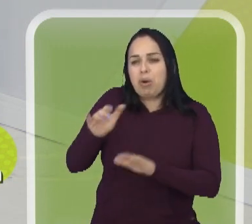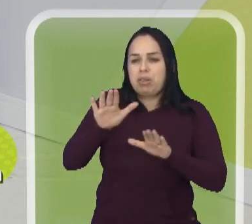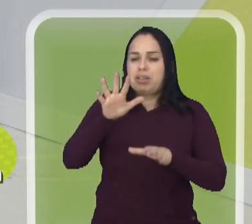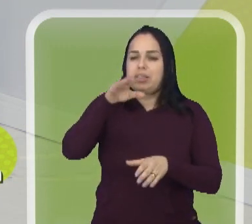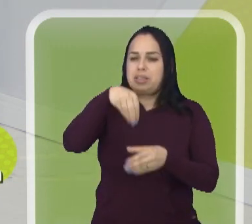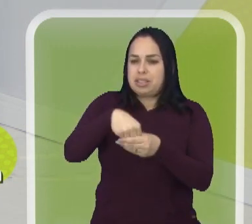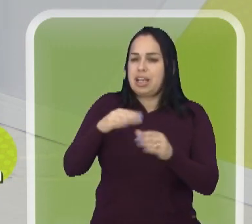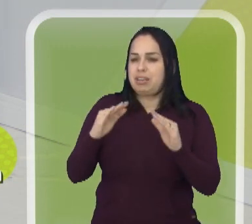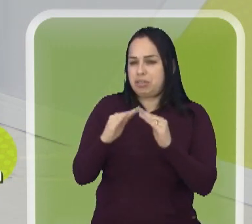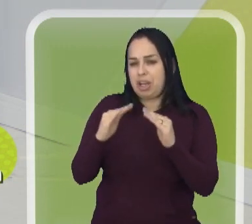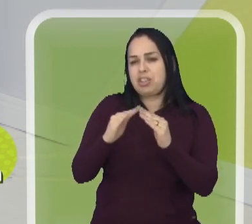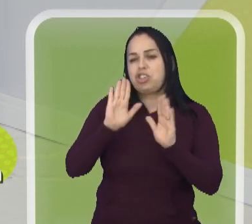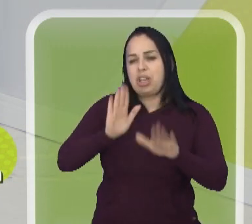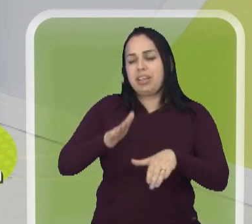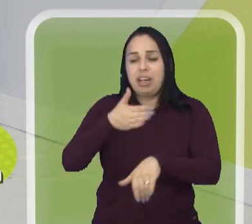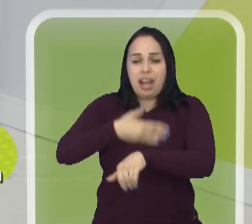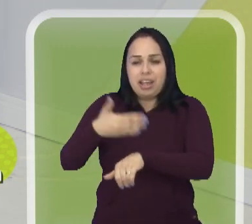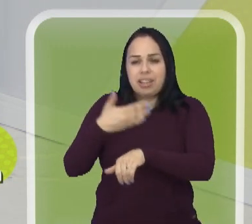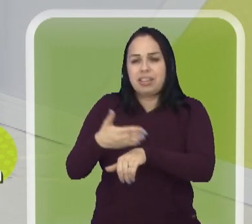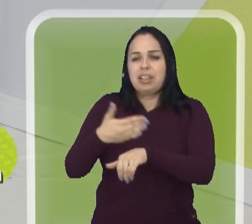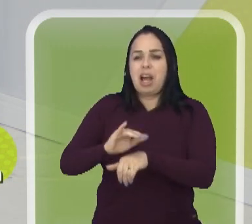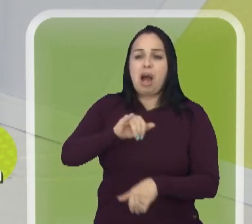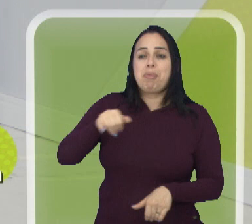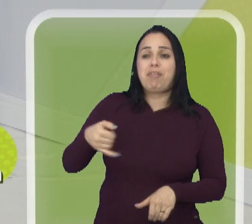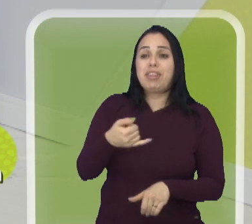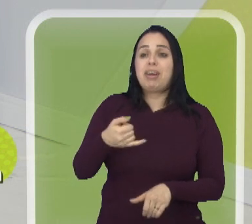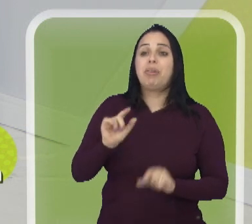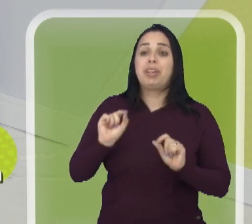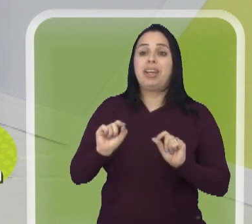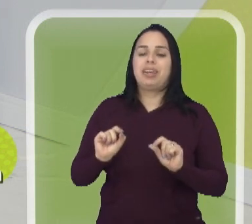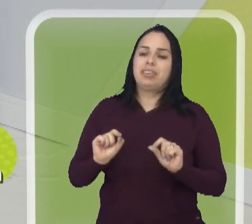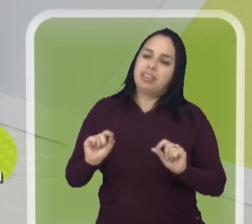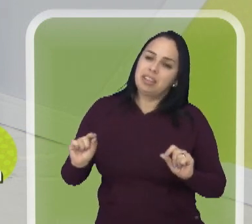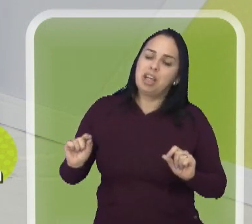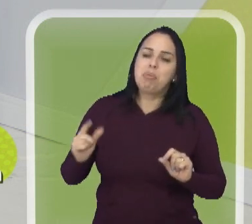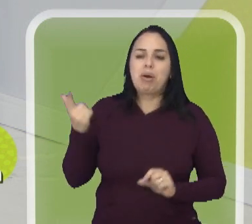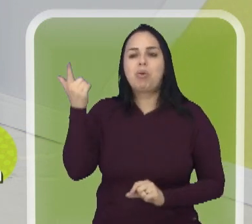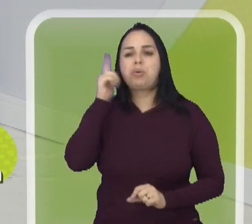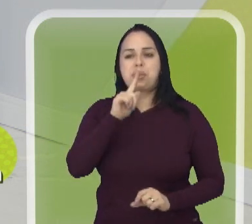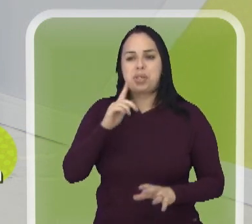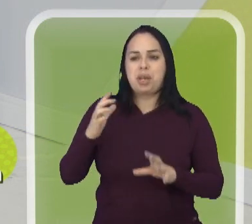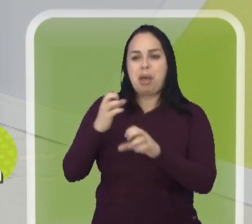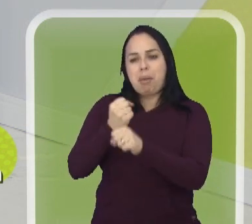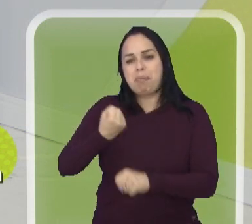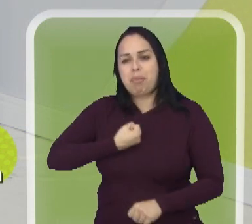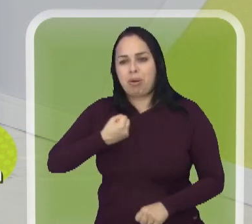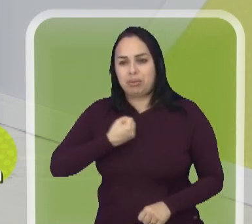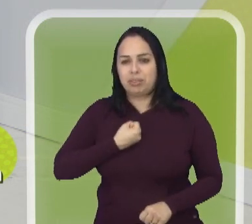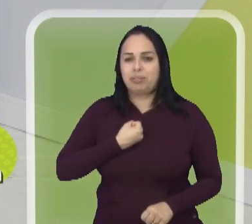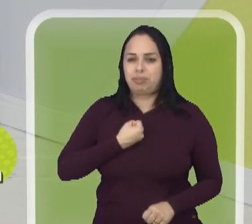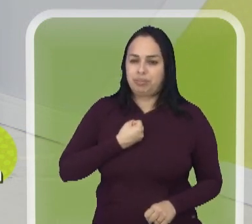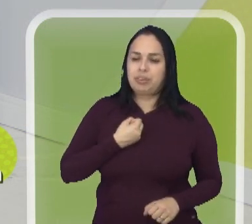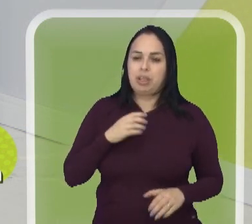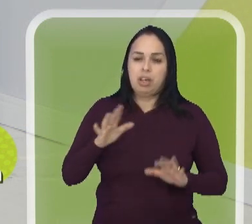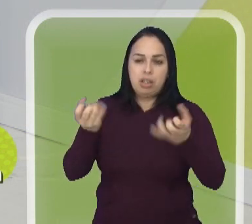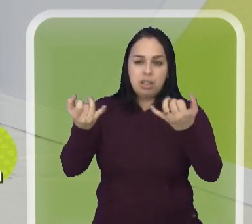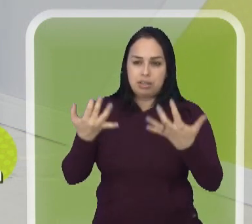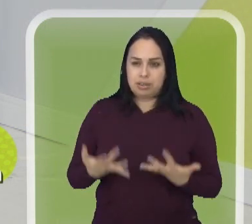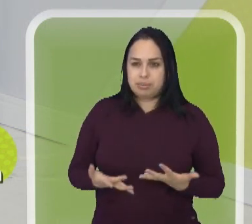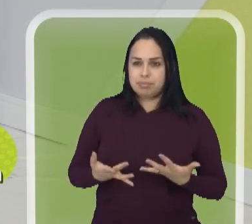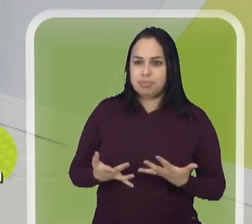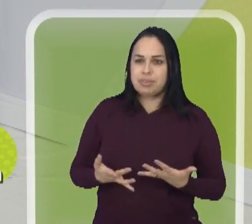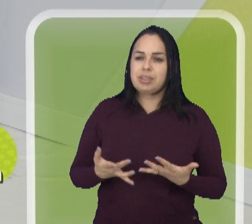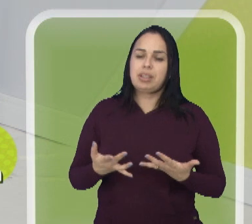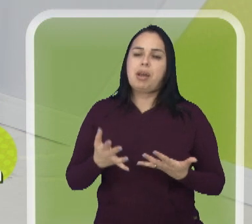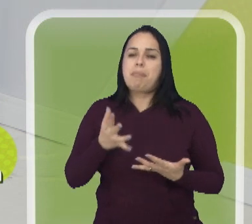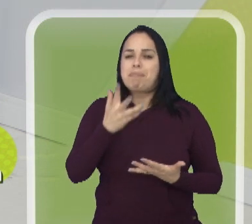lá, jogam por lá. Então tem que aproveitar ali o fato de jogar em casa para somar pontos e, de repente, beliscar os pontos fora. É aquilo que a gente sempre fala, matemática de